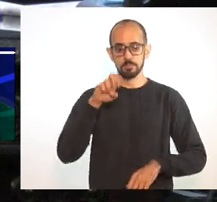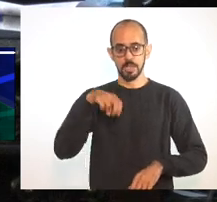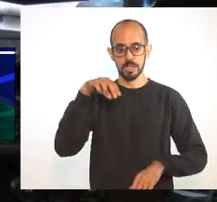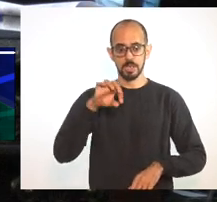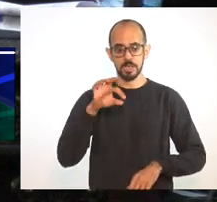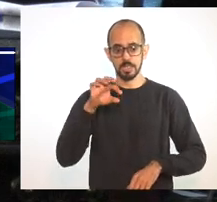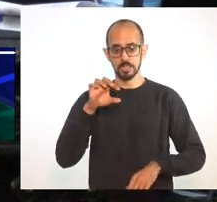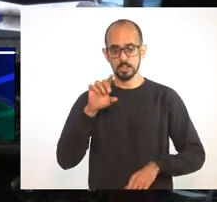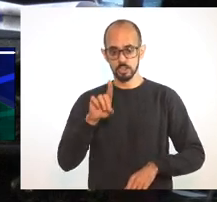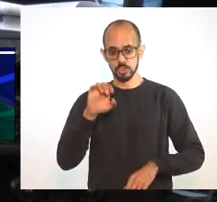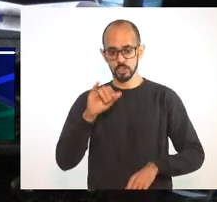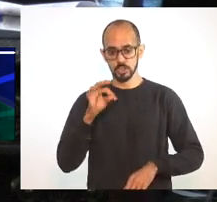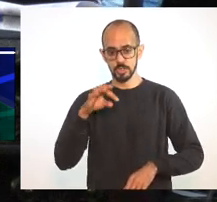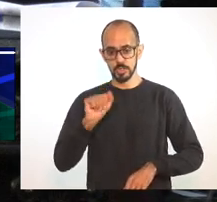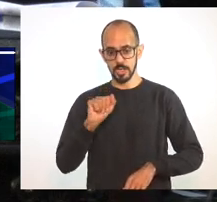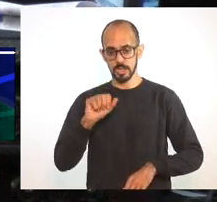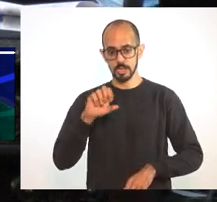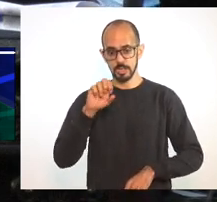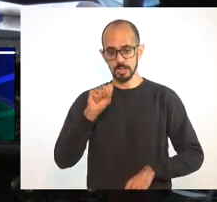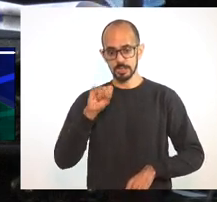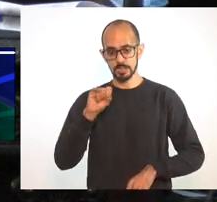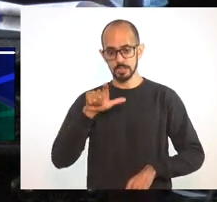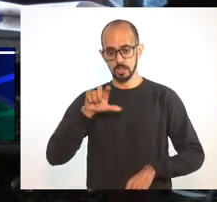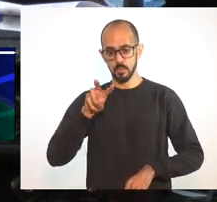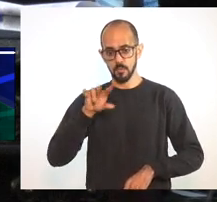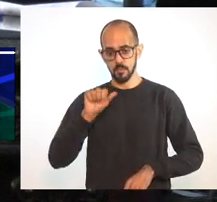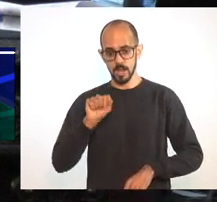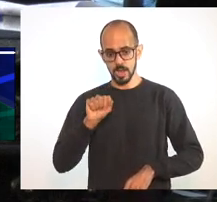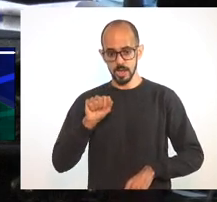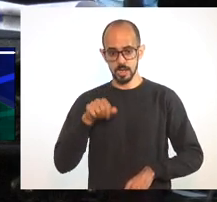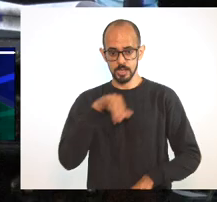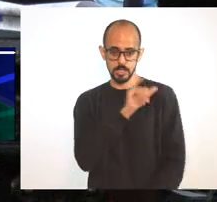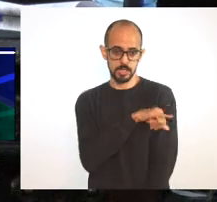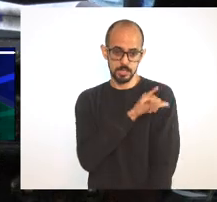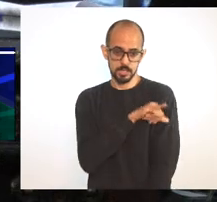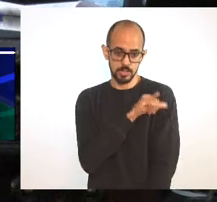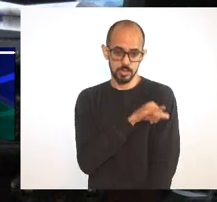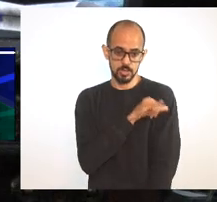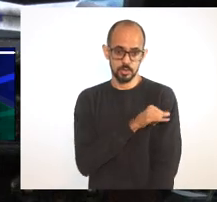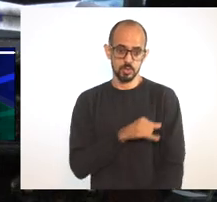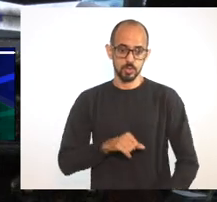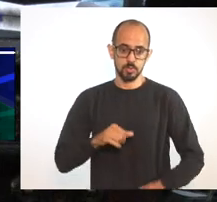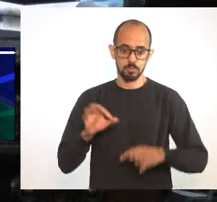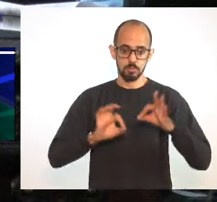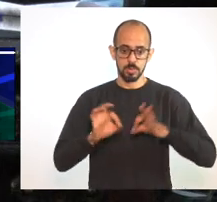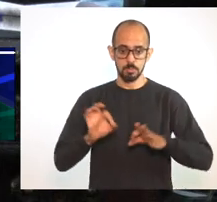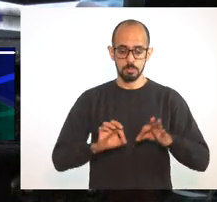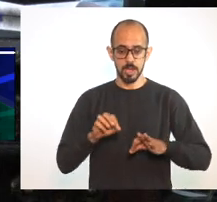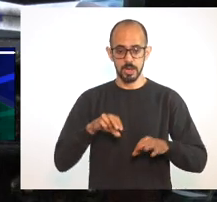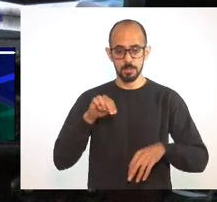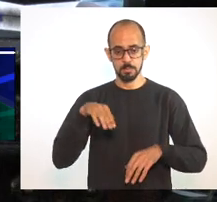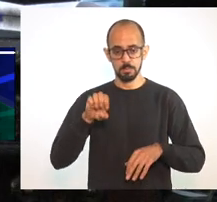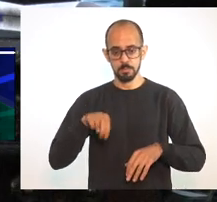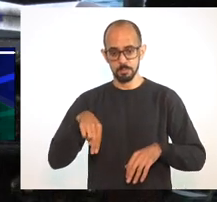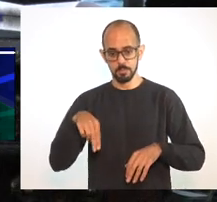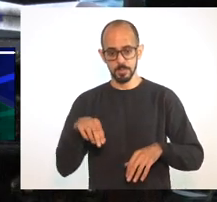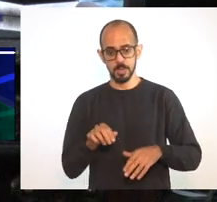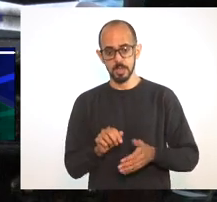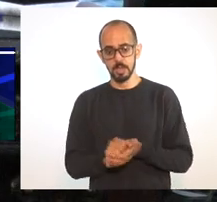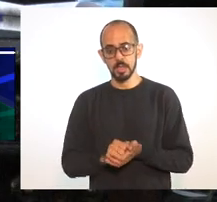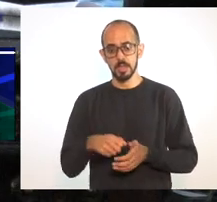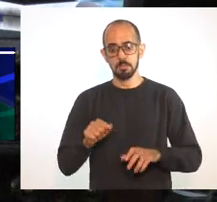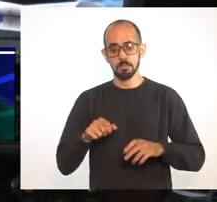PTRJ, Mandato Coletivo Professor Túlio, Prepara NEM, Mandato Dani